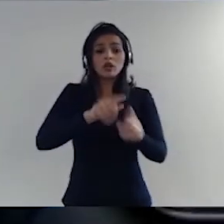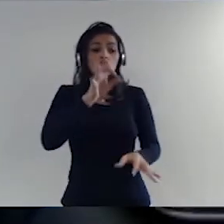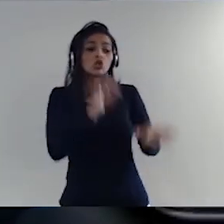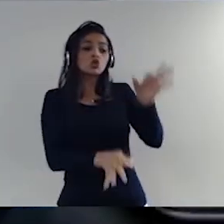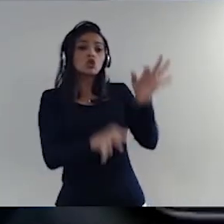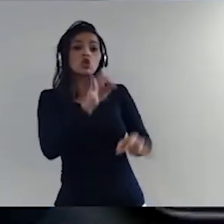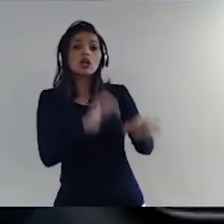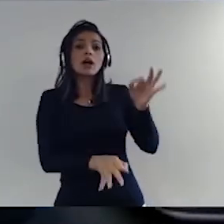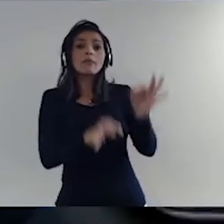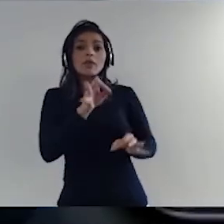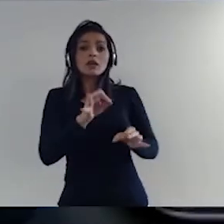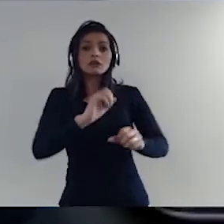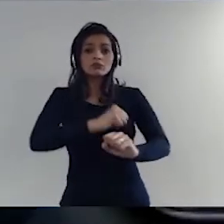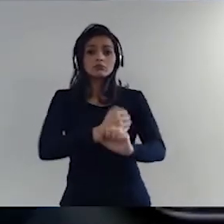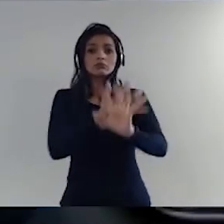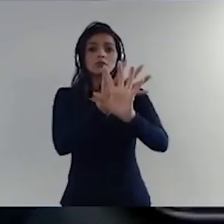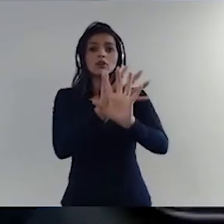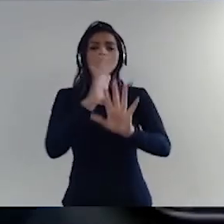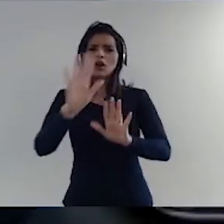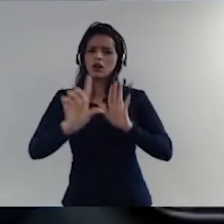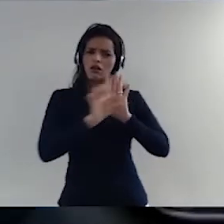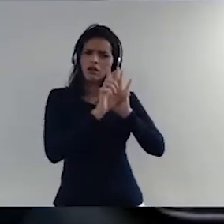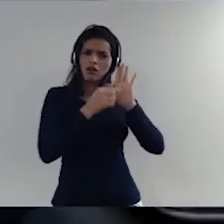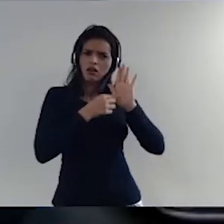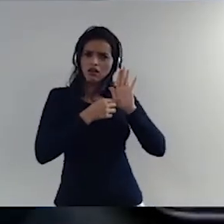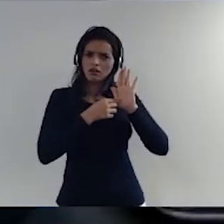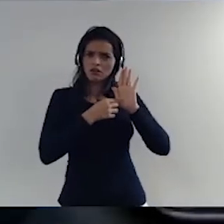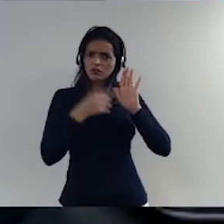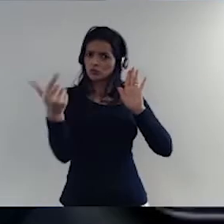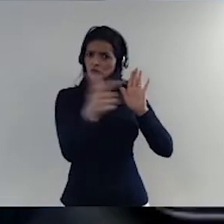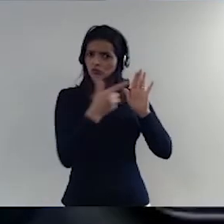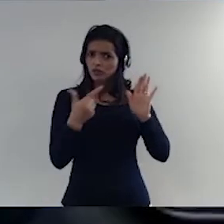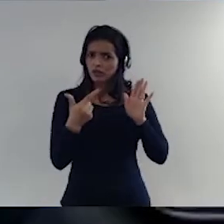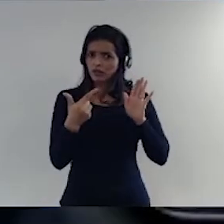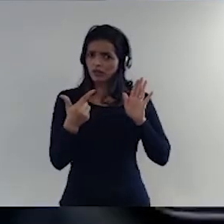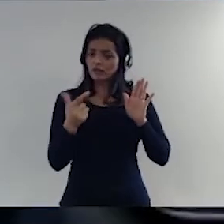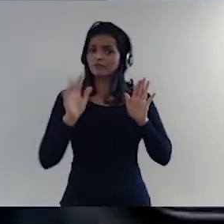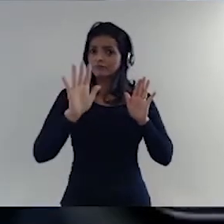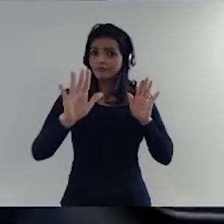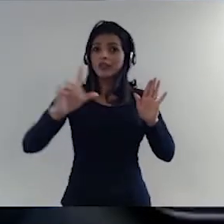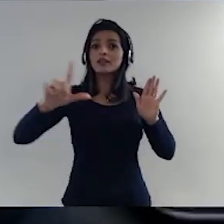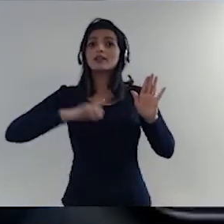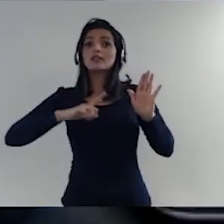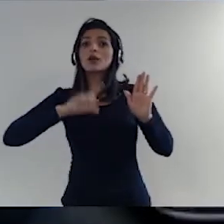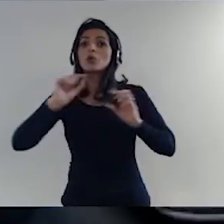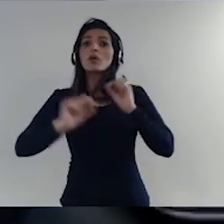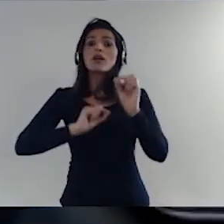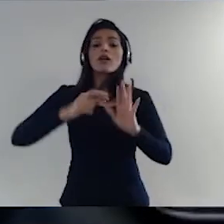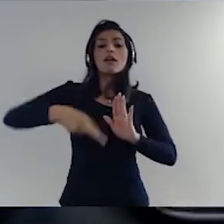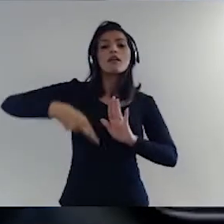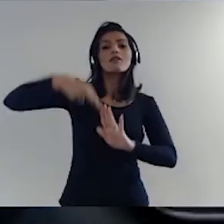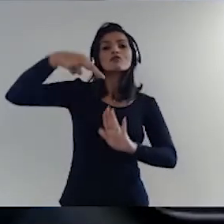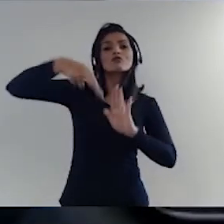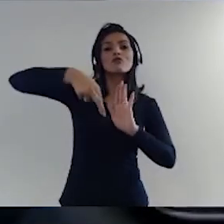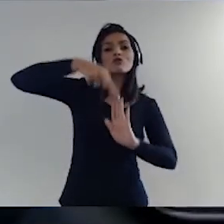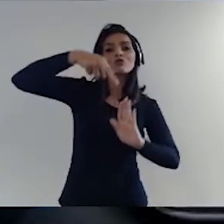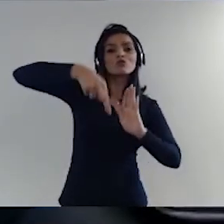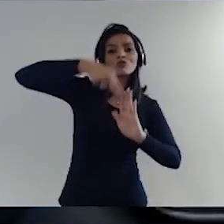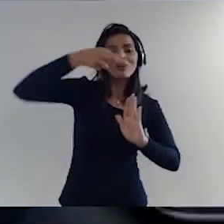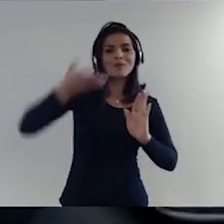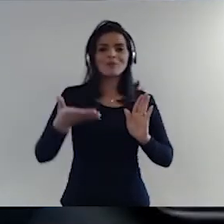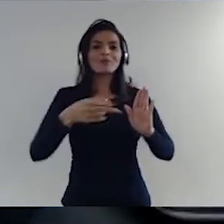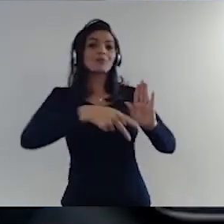não há legislação federal a regular a matéria. O que temos são resoluções,